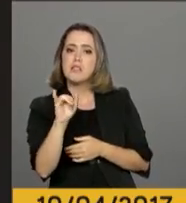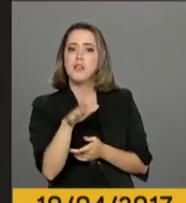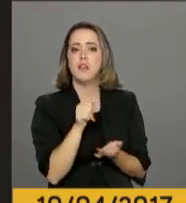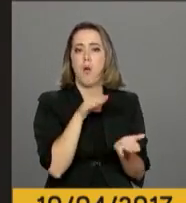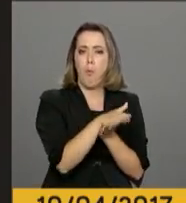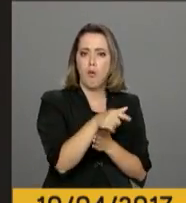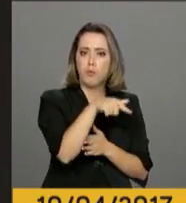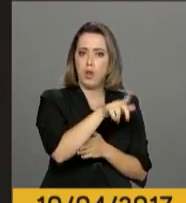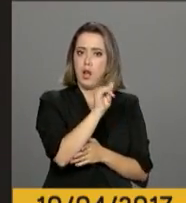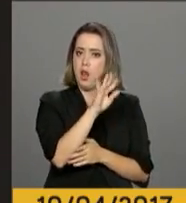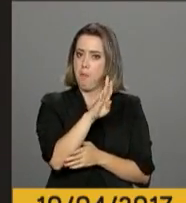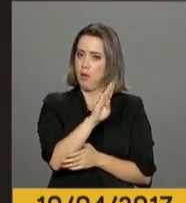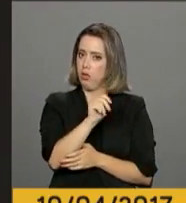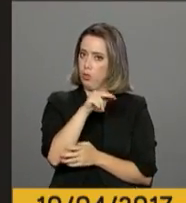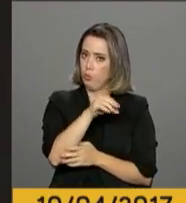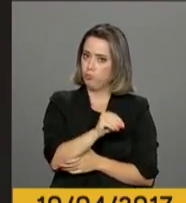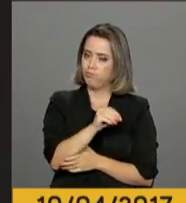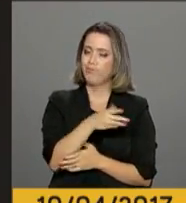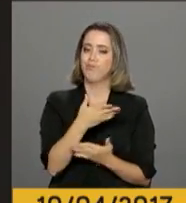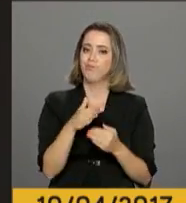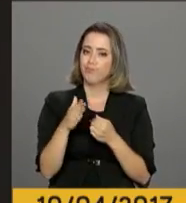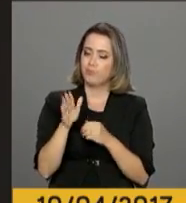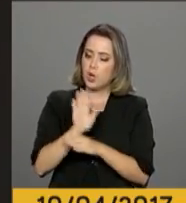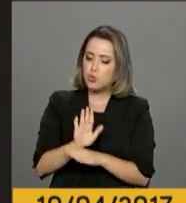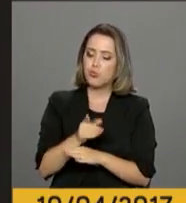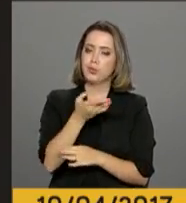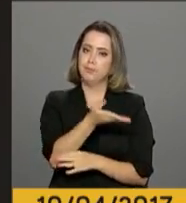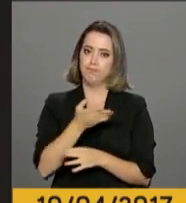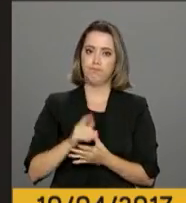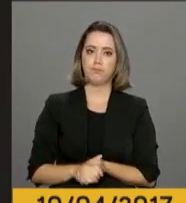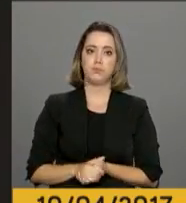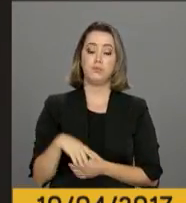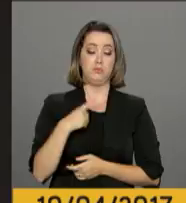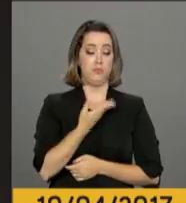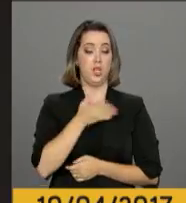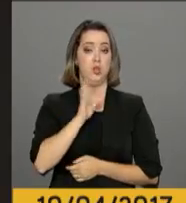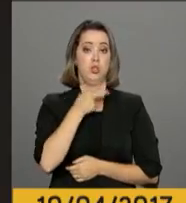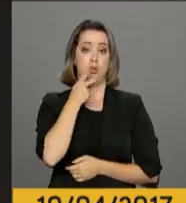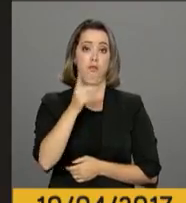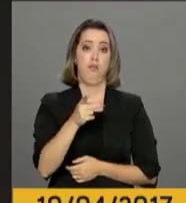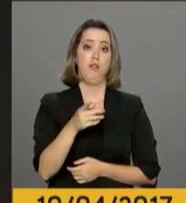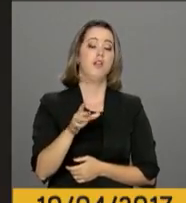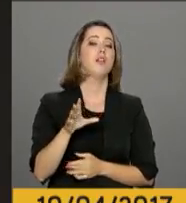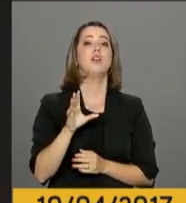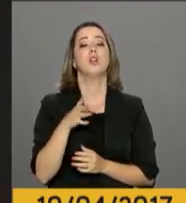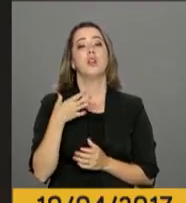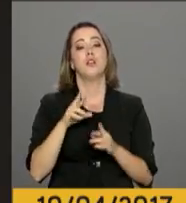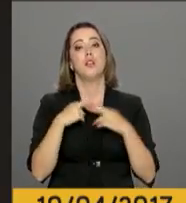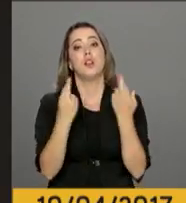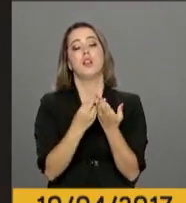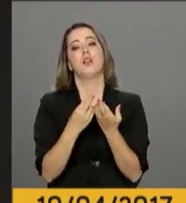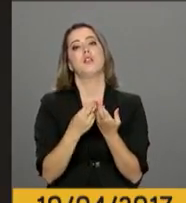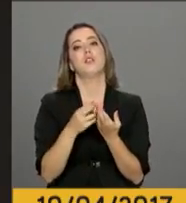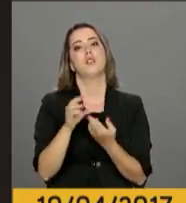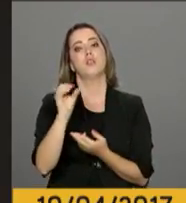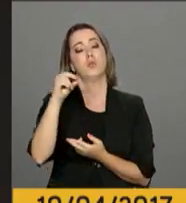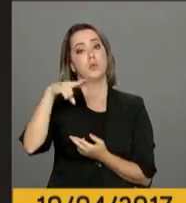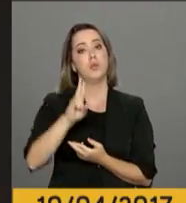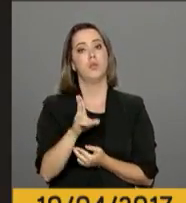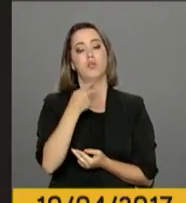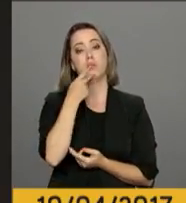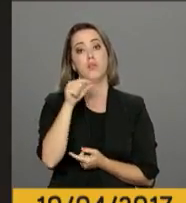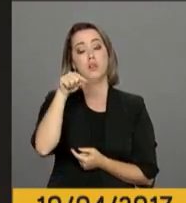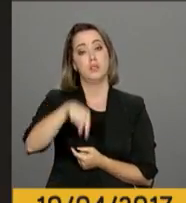disse na Assembleia Geral das Nações Unidas, quando se tratou da questão dos refugiados, nós dissemos que